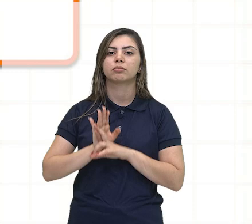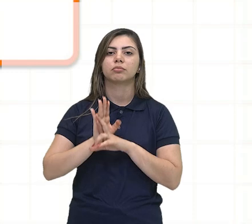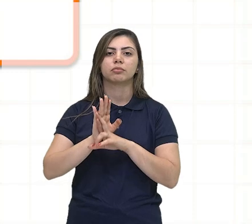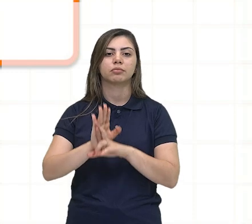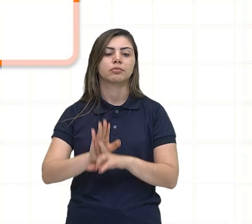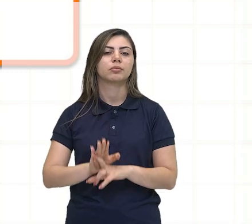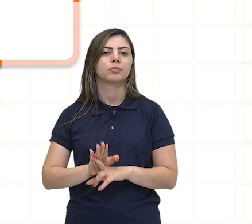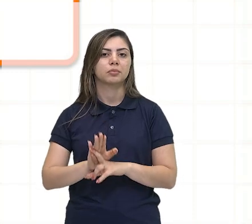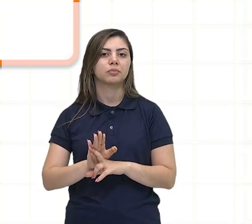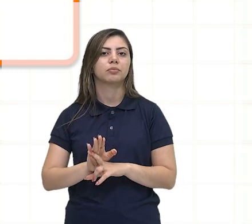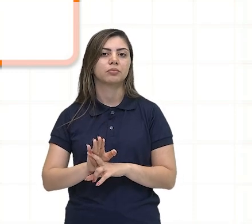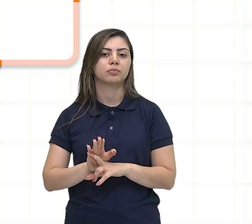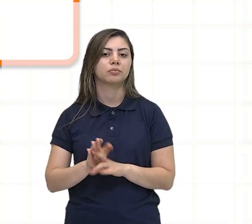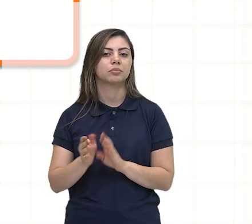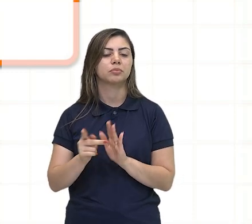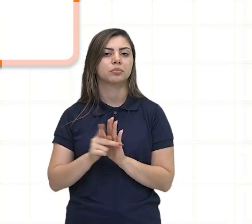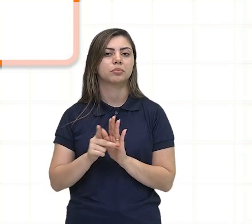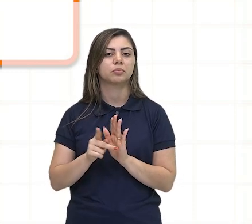utilizados